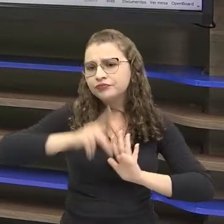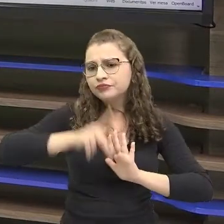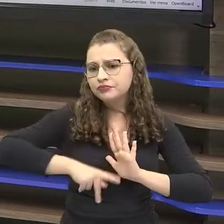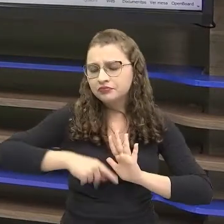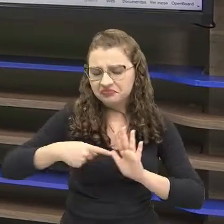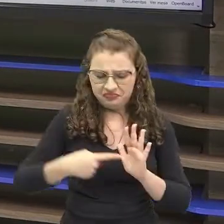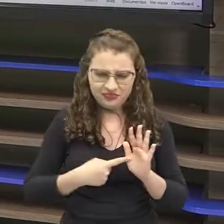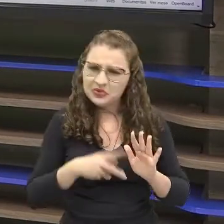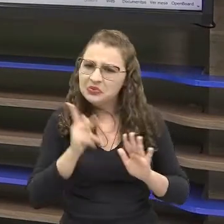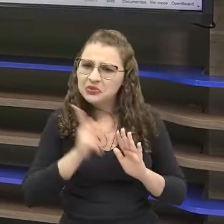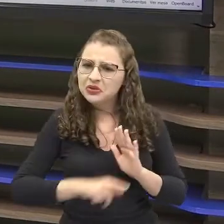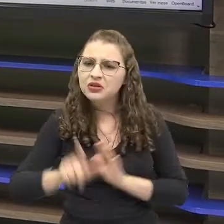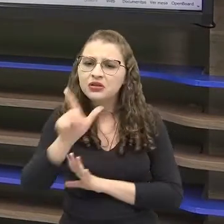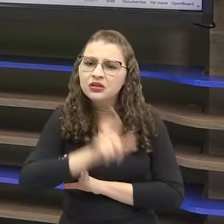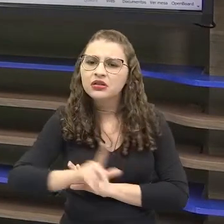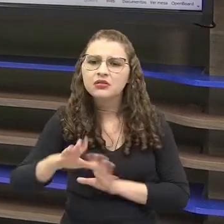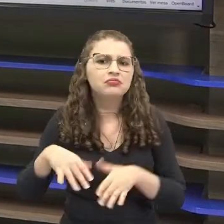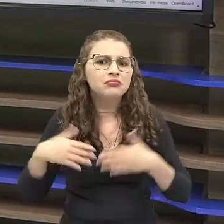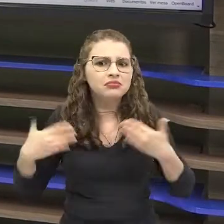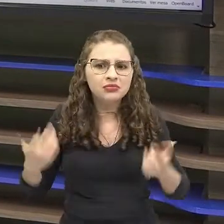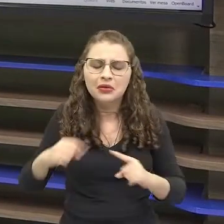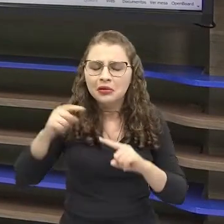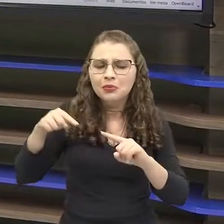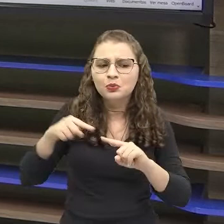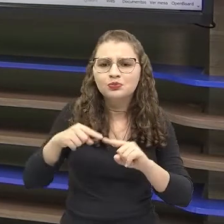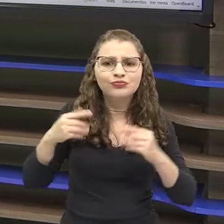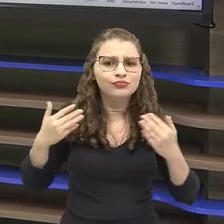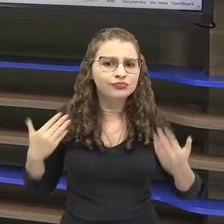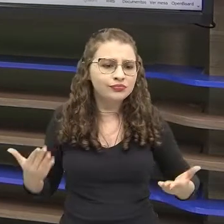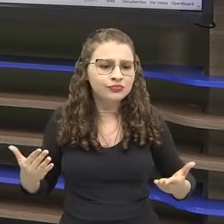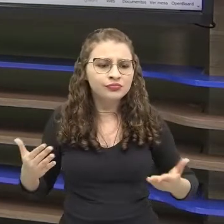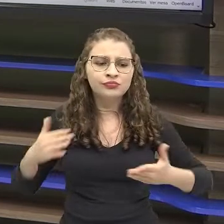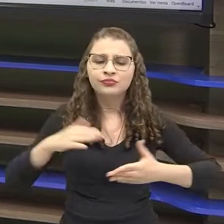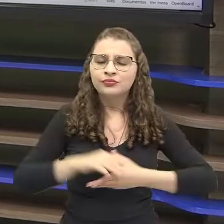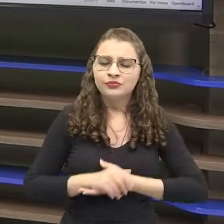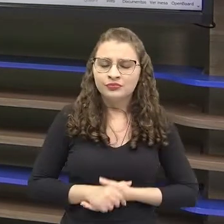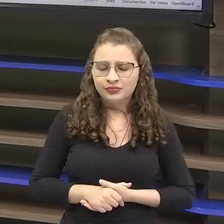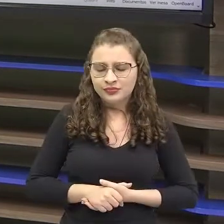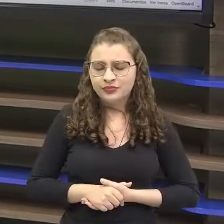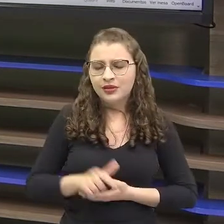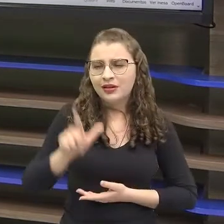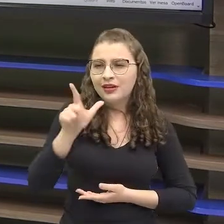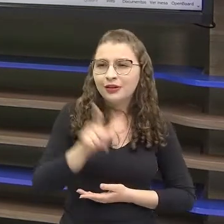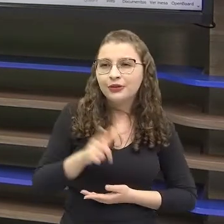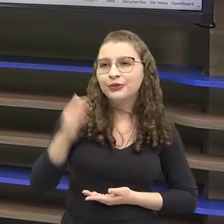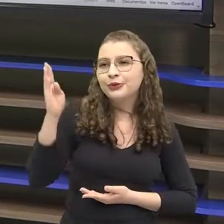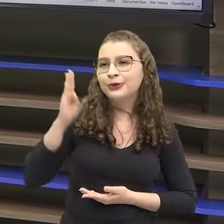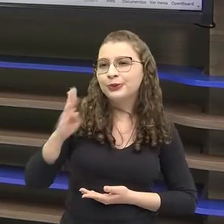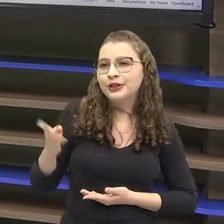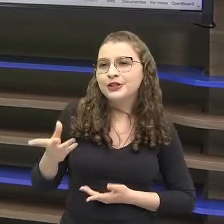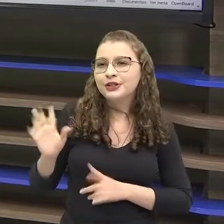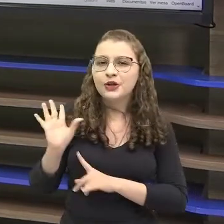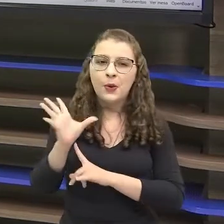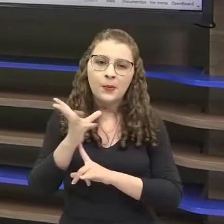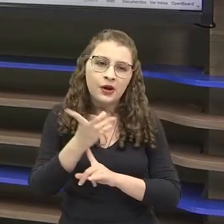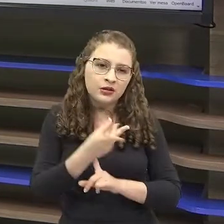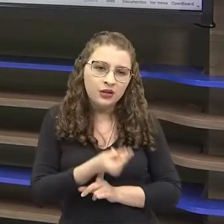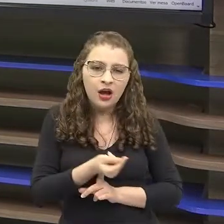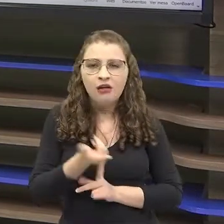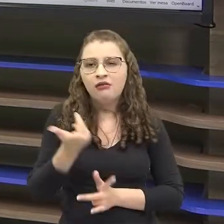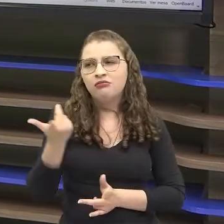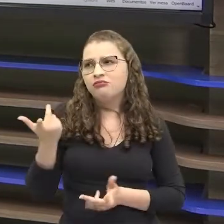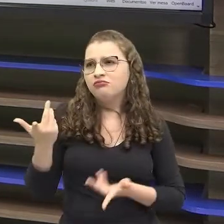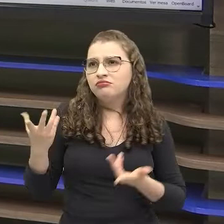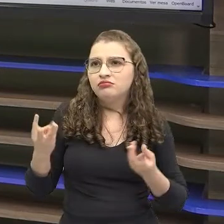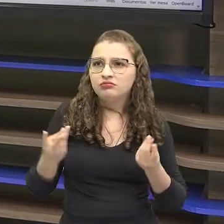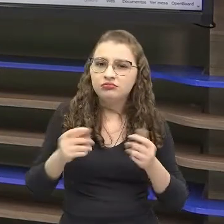um projeto literário. O que eles queriam, né, o que eles buscavam ali para a literatura nacional, para as artes plásticas nacionais,